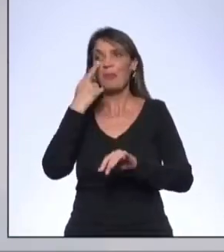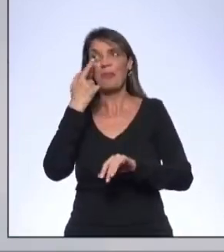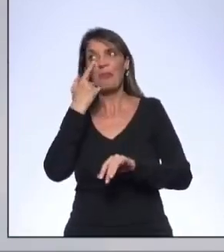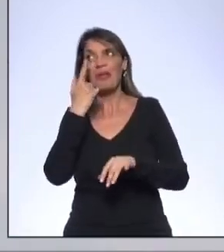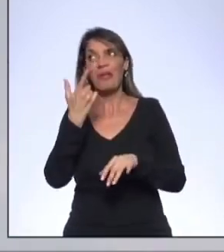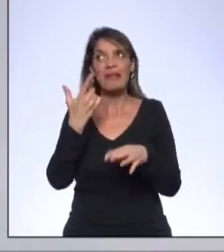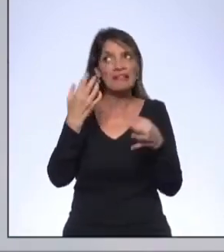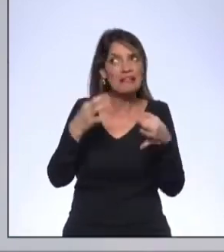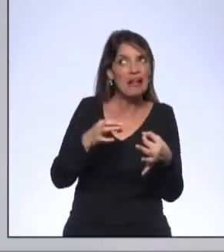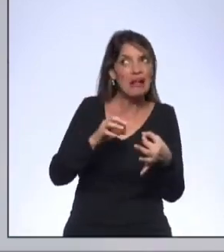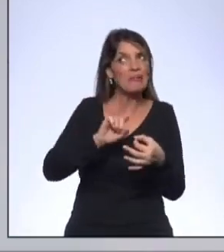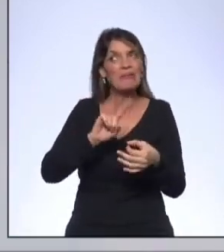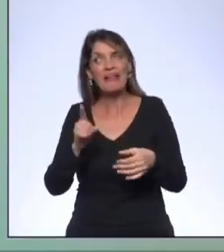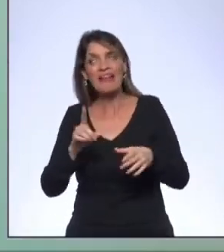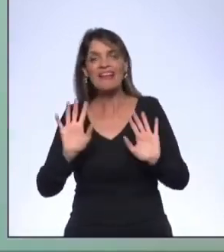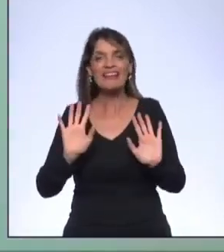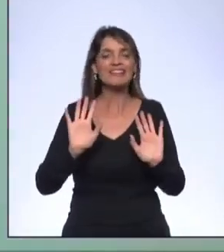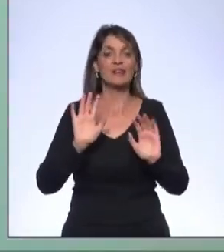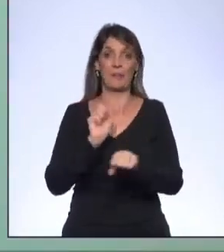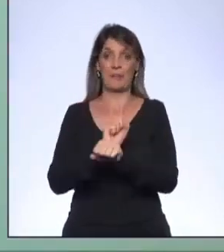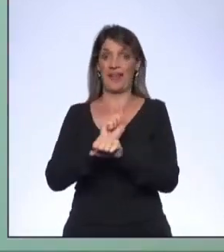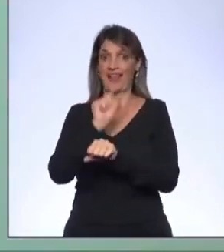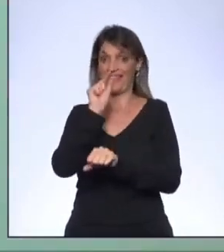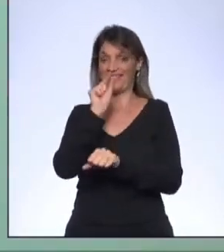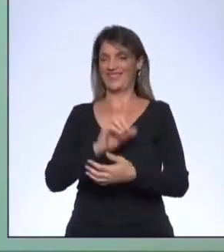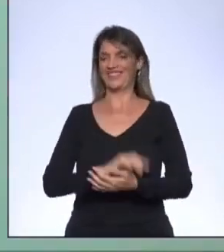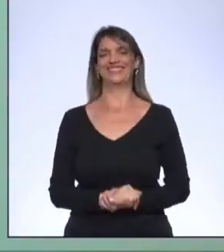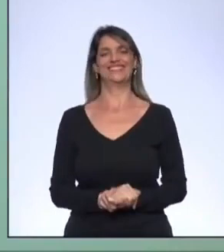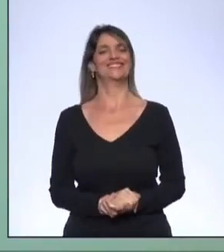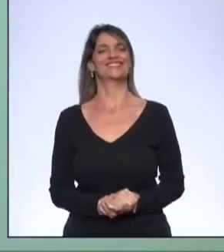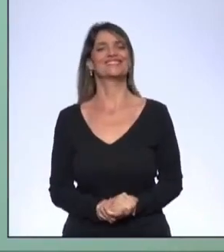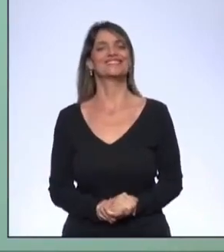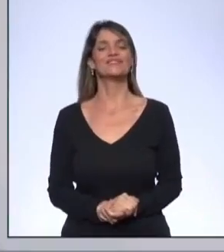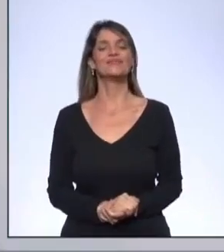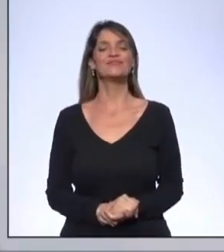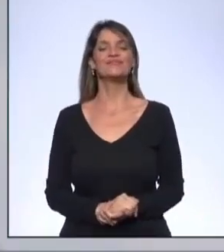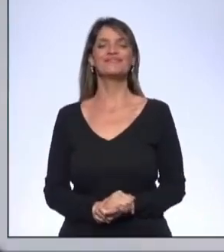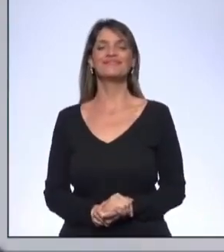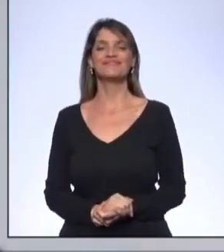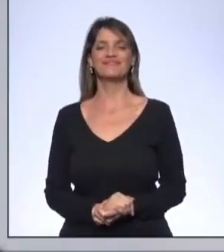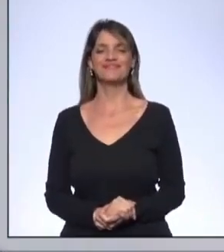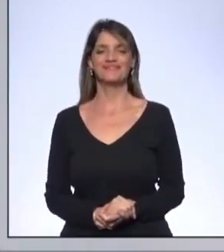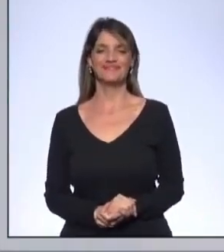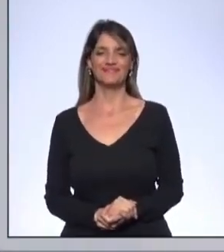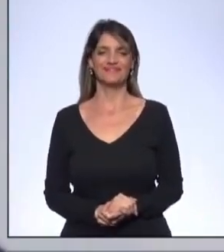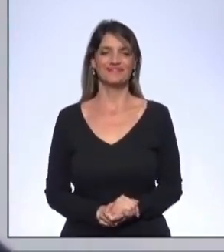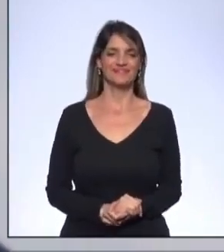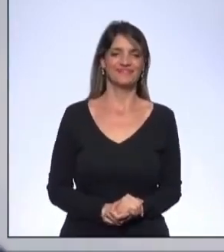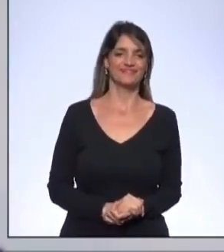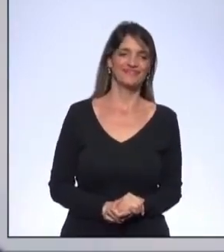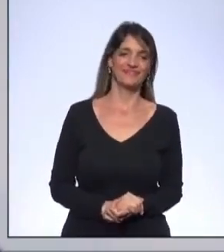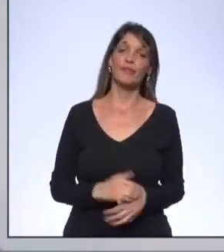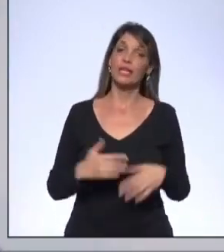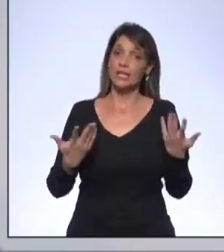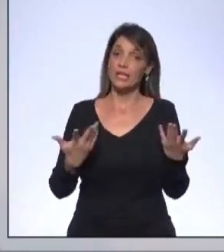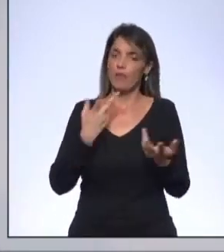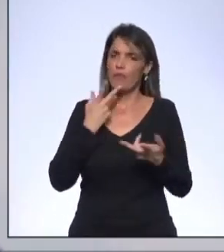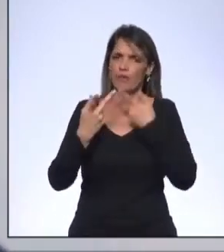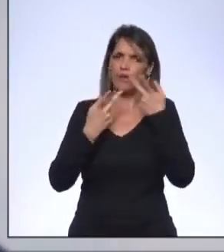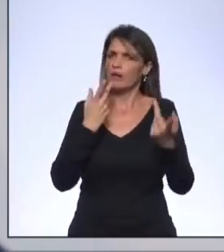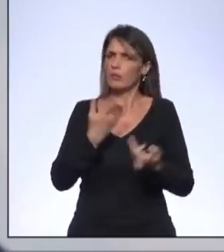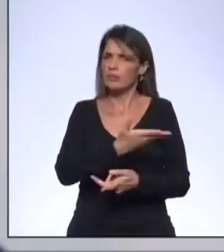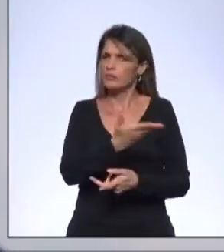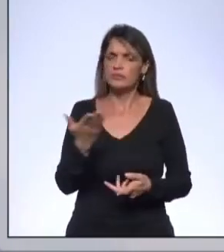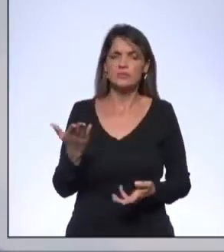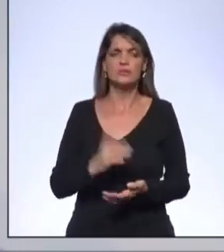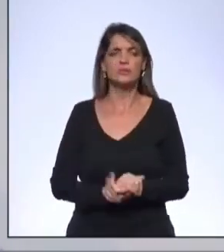acertaram ou não, tá? Tá ótimo, então vamos aguardar. Daqui a pouco a gente dá, daqui a pouco a gente dá a devolutiva, tá? Então, como eu estava falando para